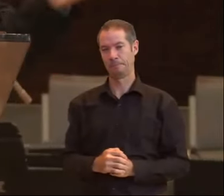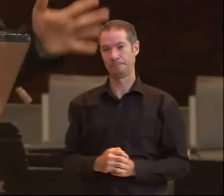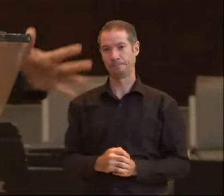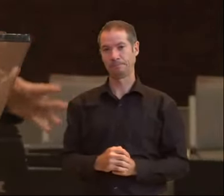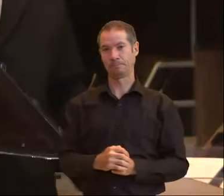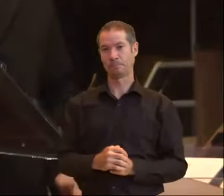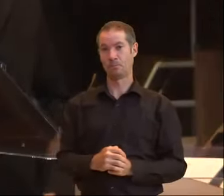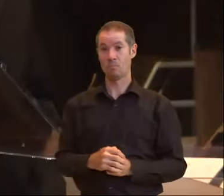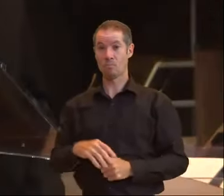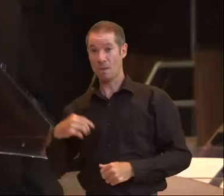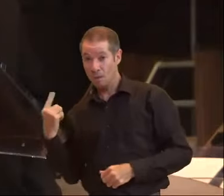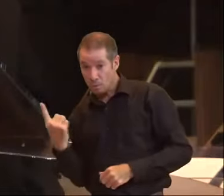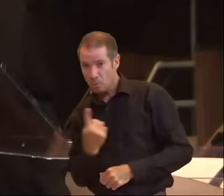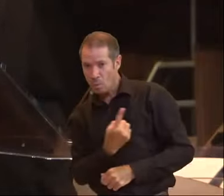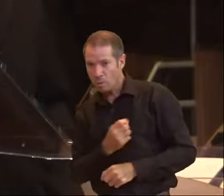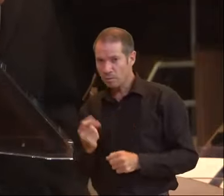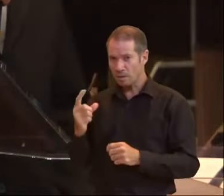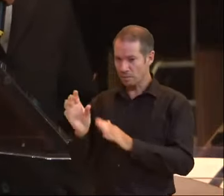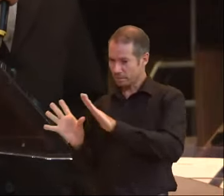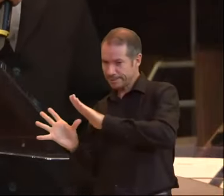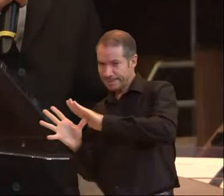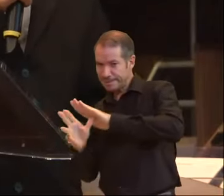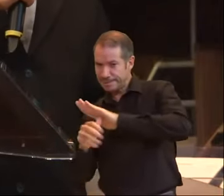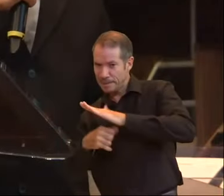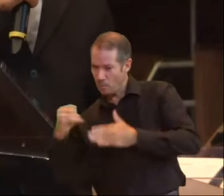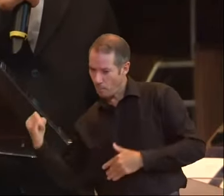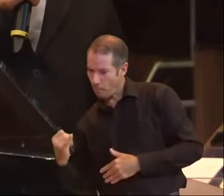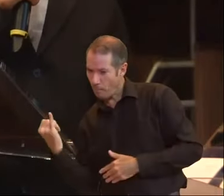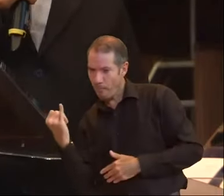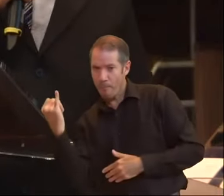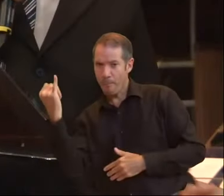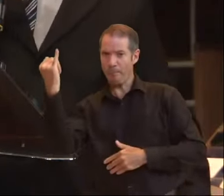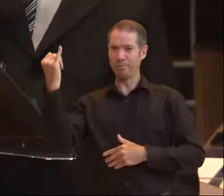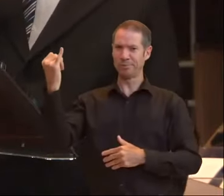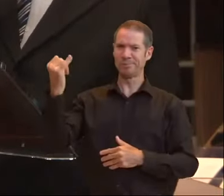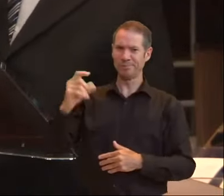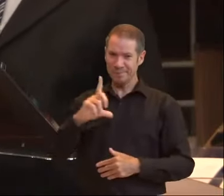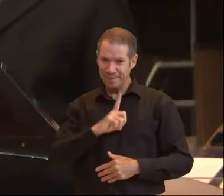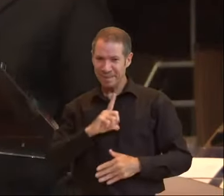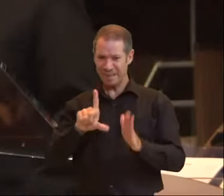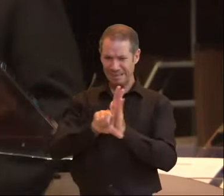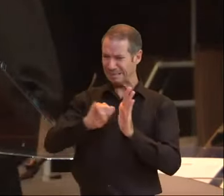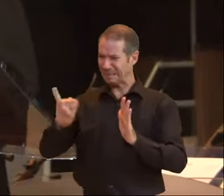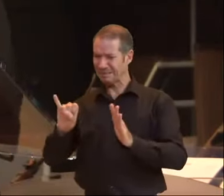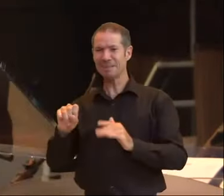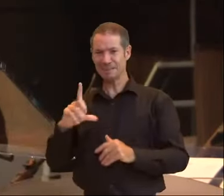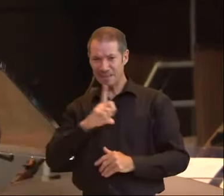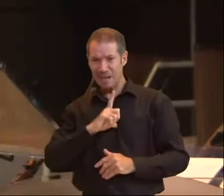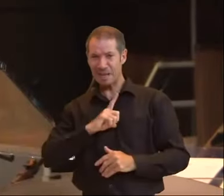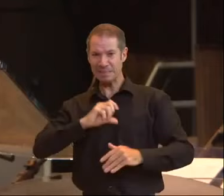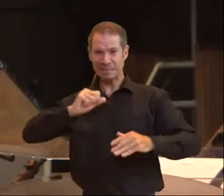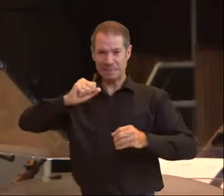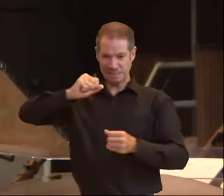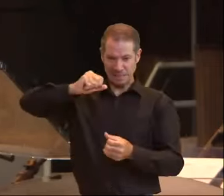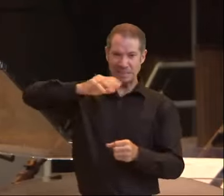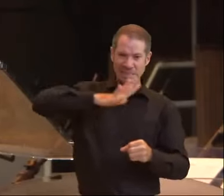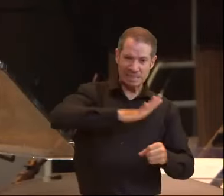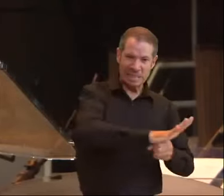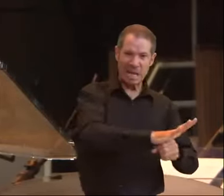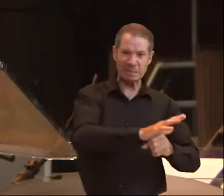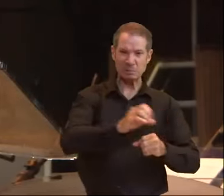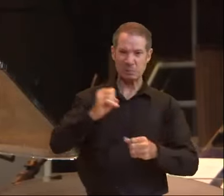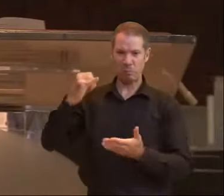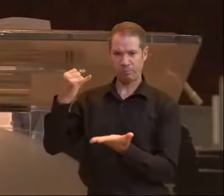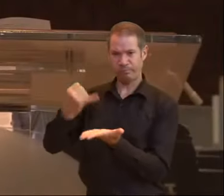Por tão pouco nós roubamos no imposto de renda. Tem coisas ilegais? Tem. Tem excesso de impostos?